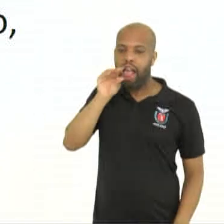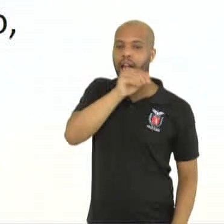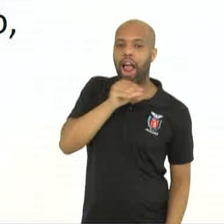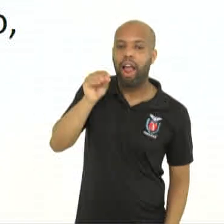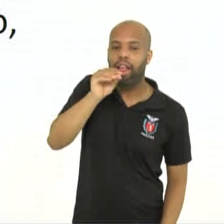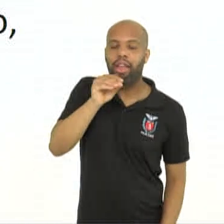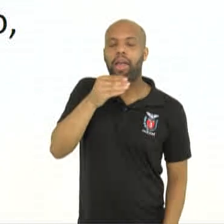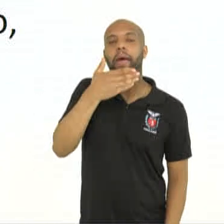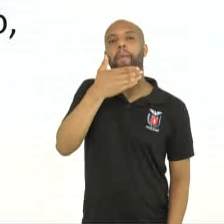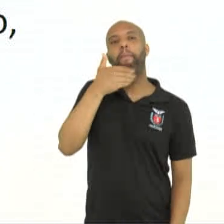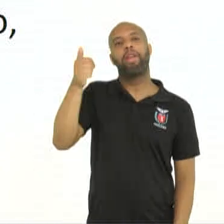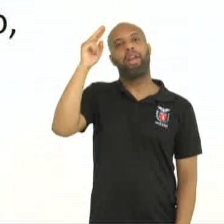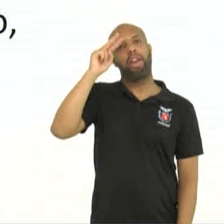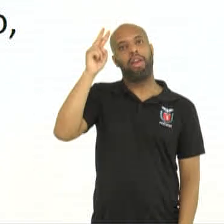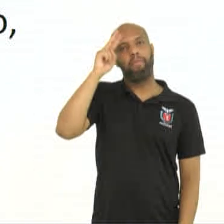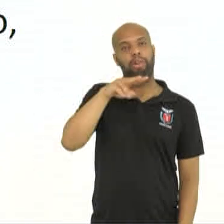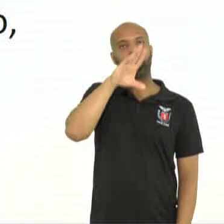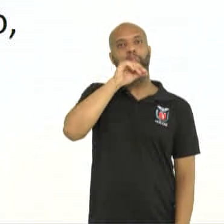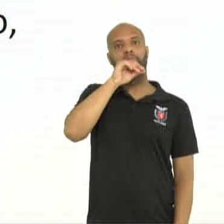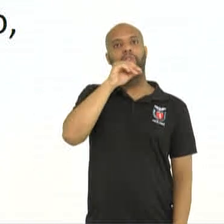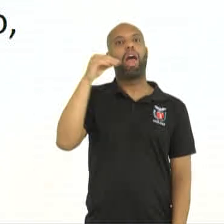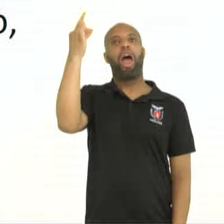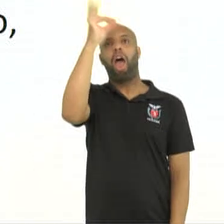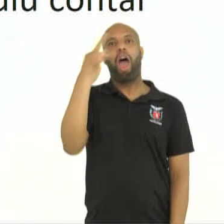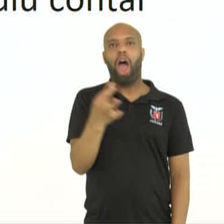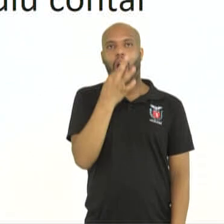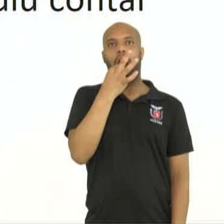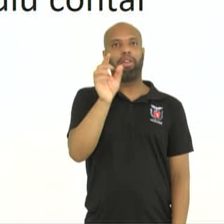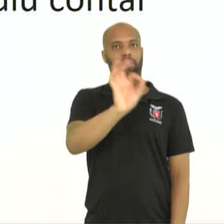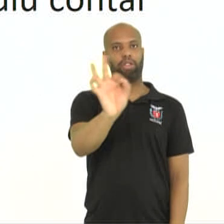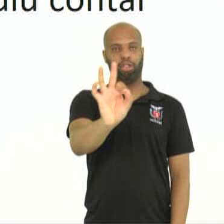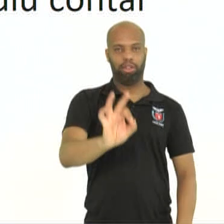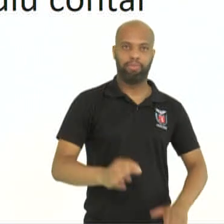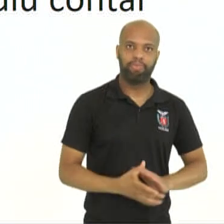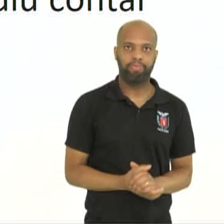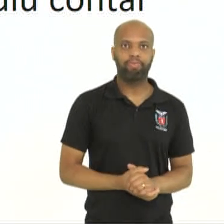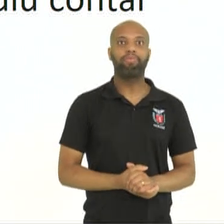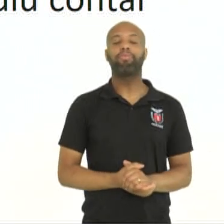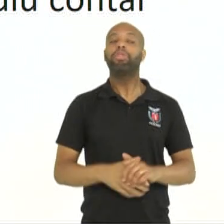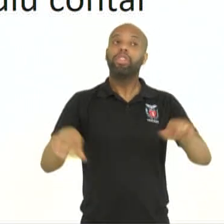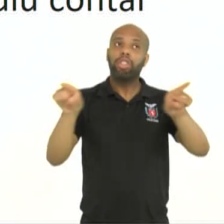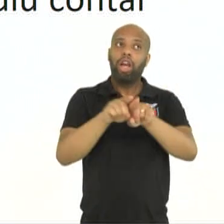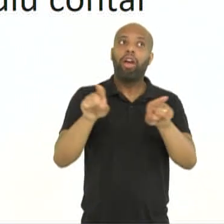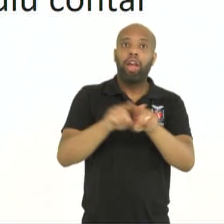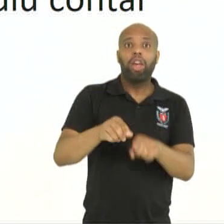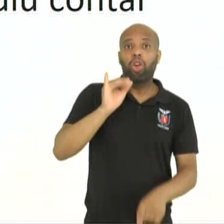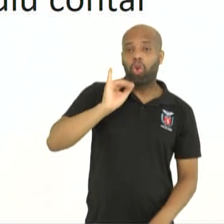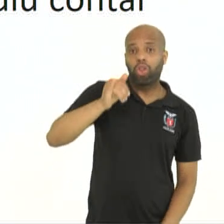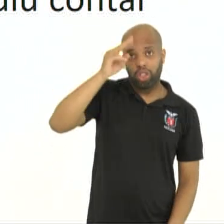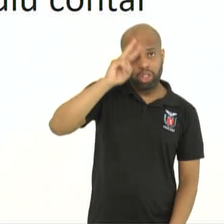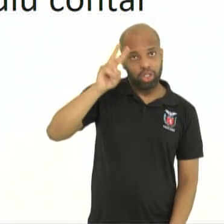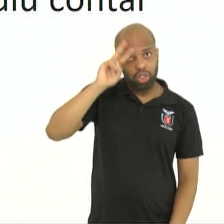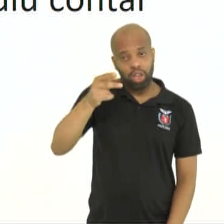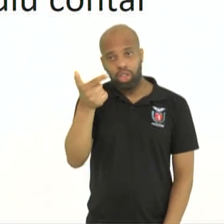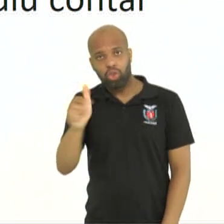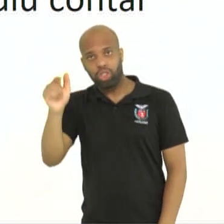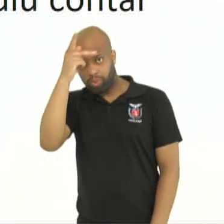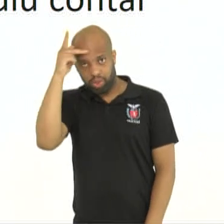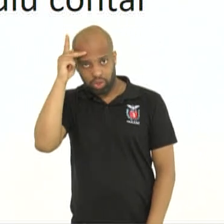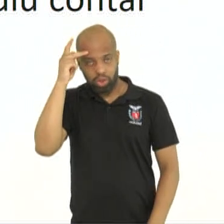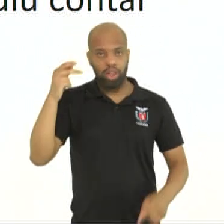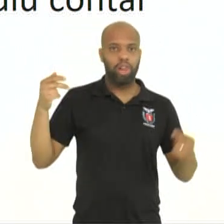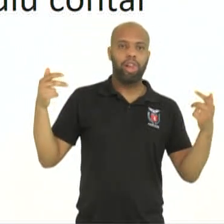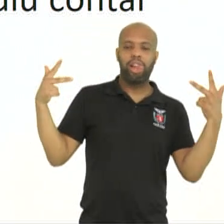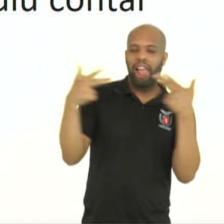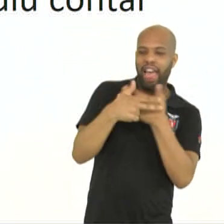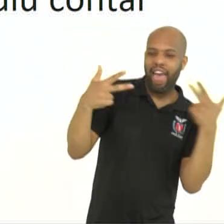que boca fechada não entra mosquito. E contou também histórias de outras gentes, mexeriqueiros,